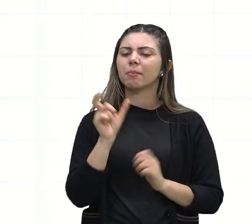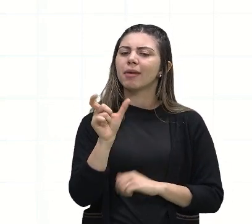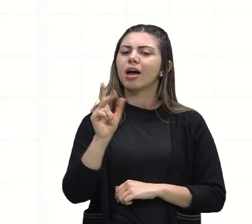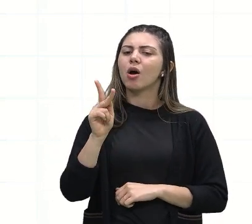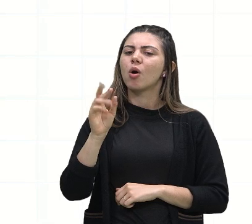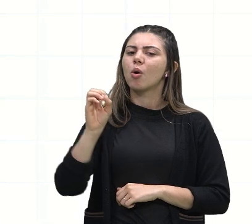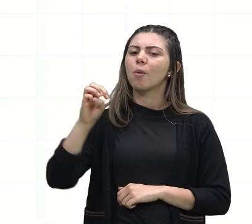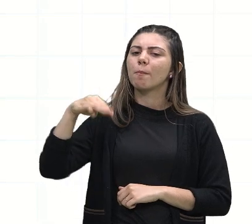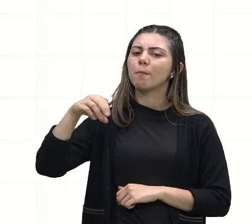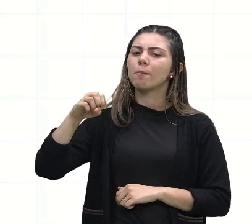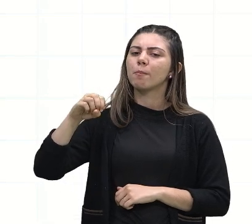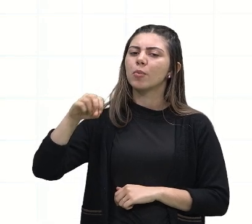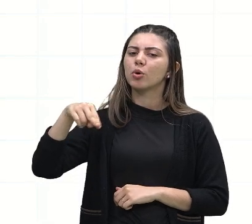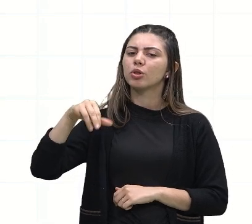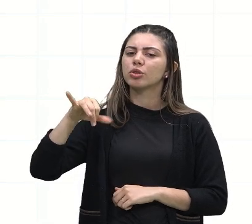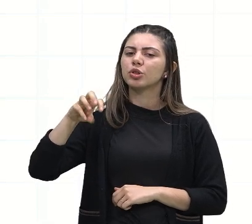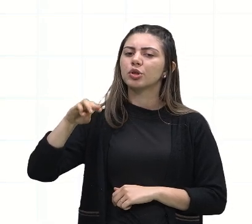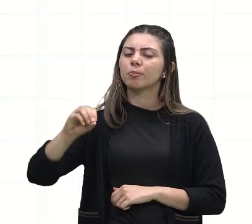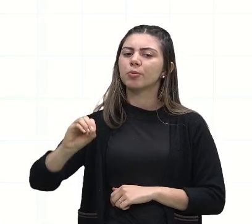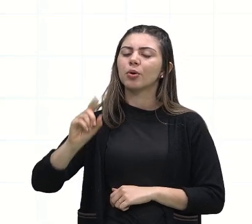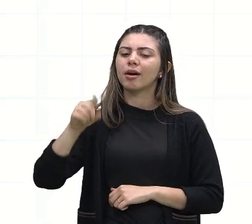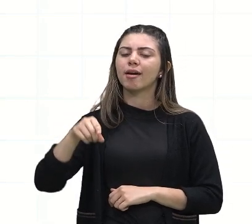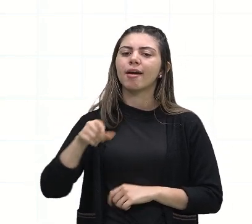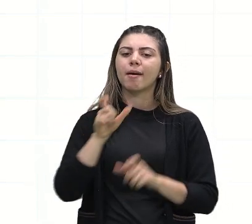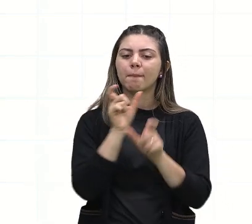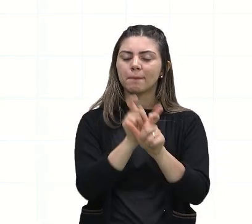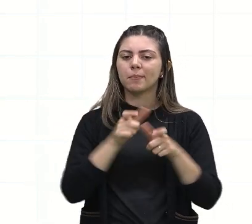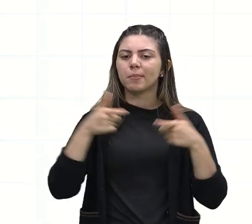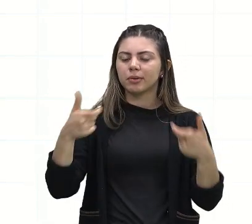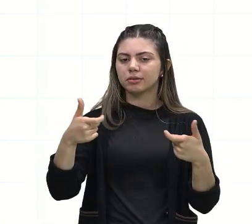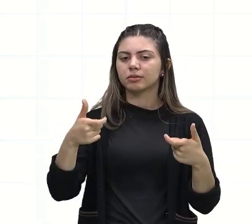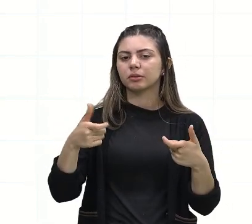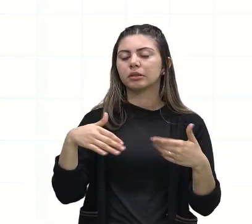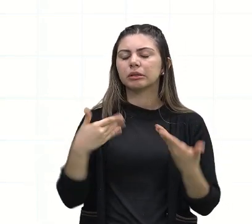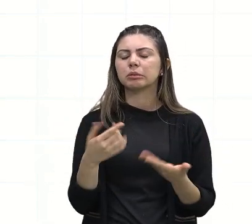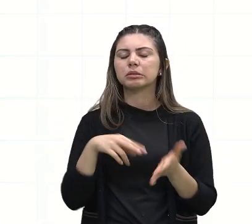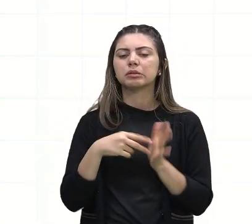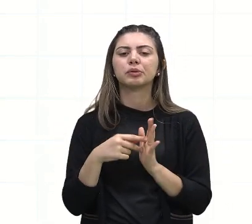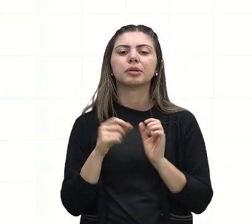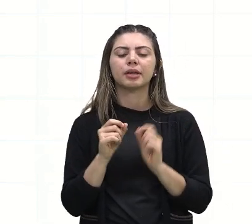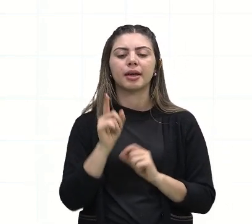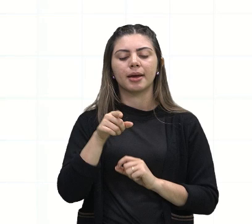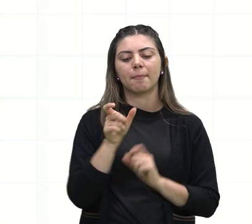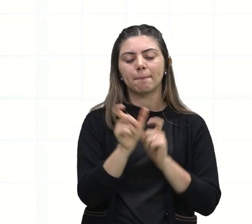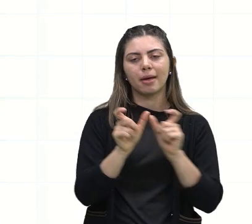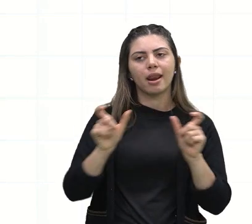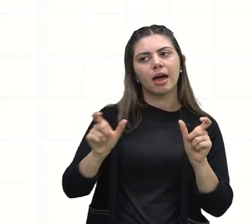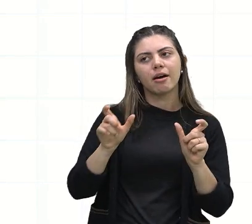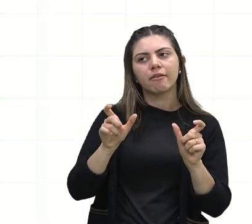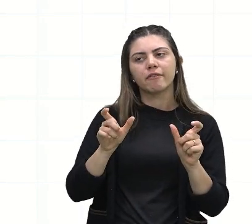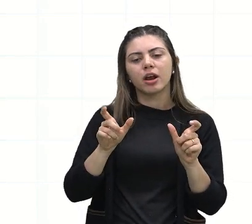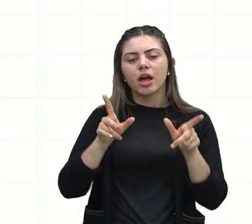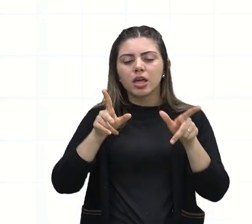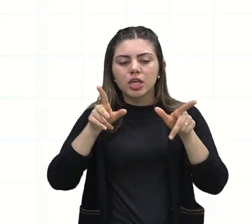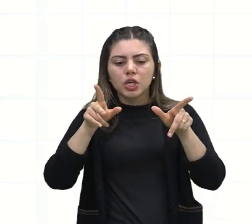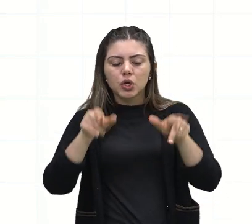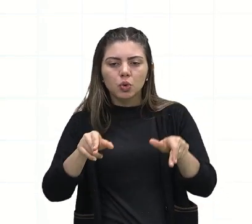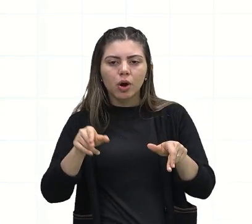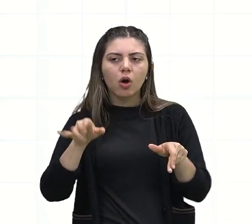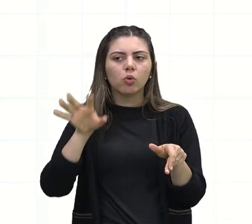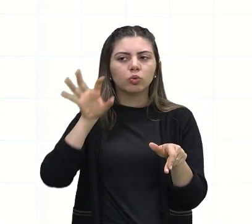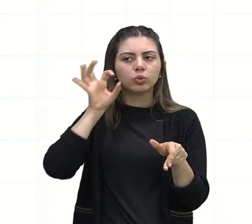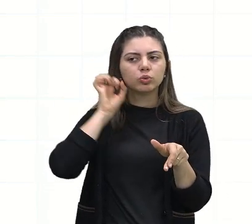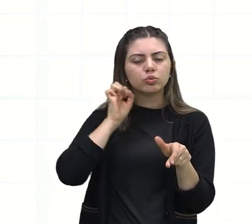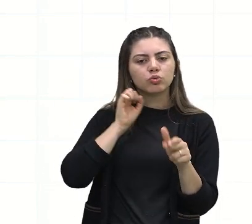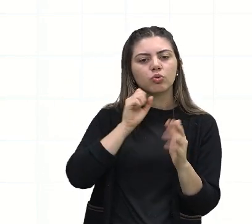homônima? Significa que é uma palavra igual no som, né, e na escrita, né? Como a gente pode ver